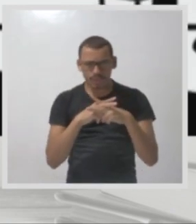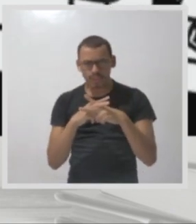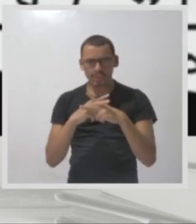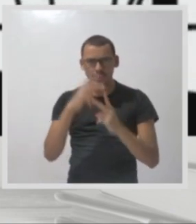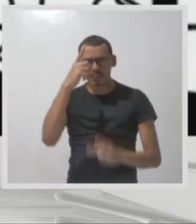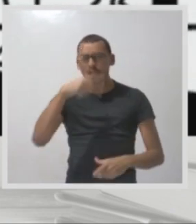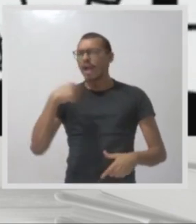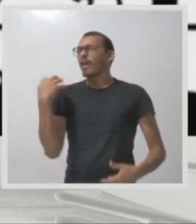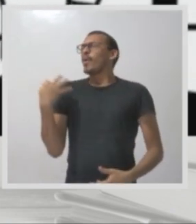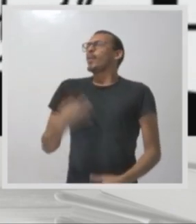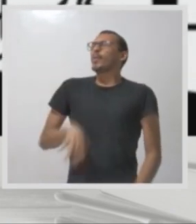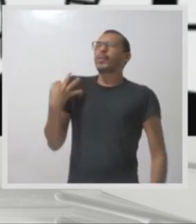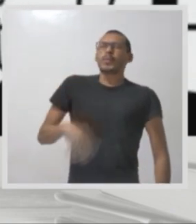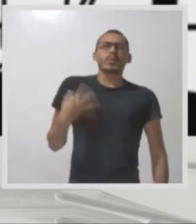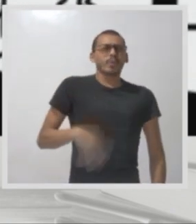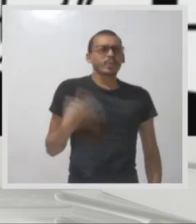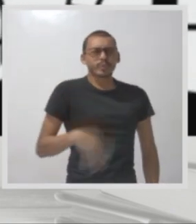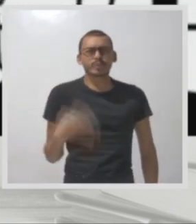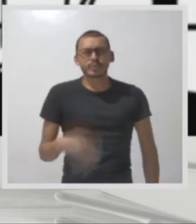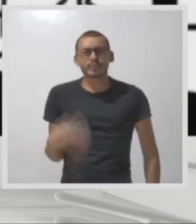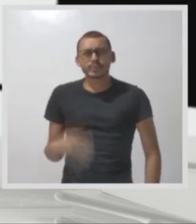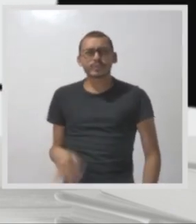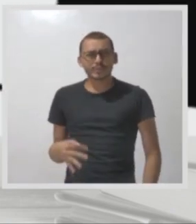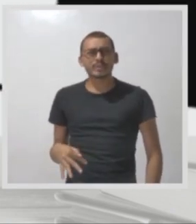quando está sentindo dor.